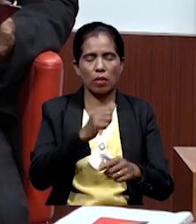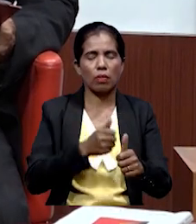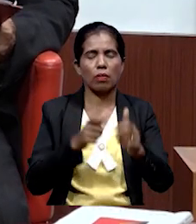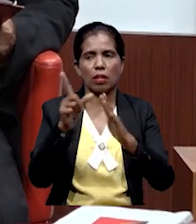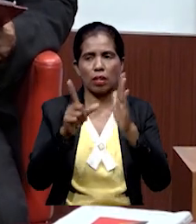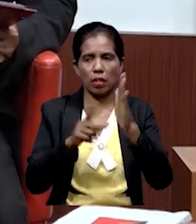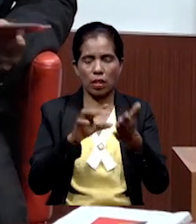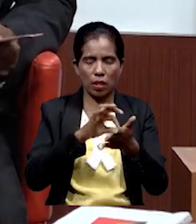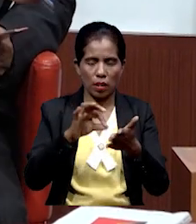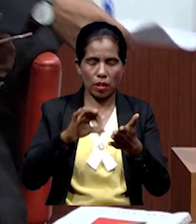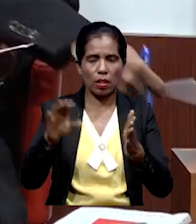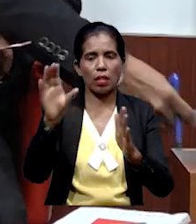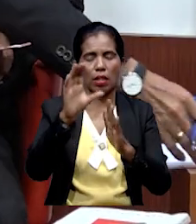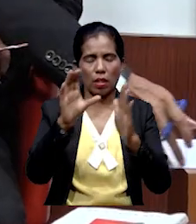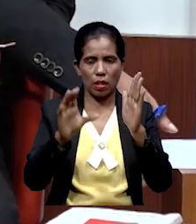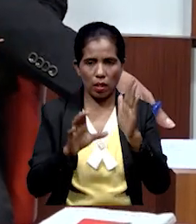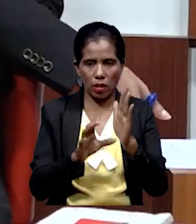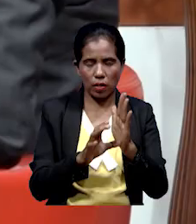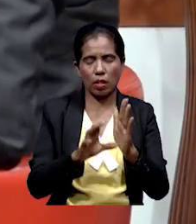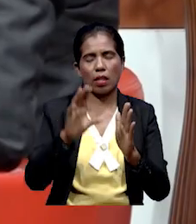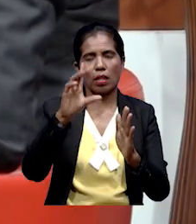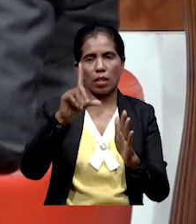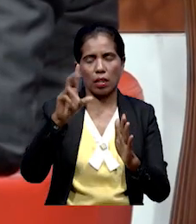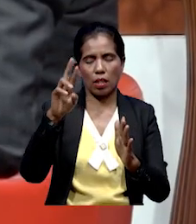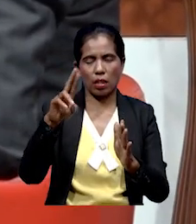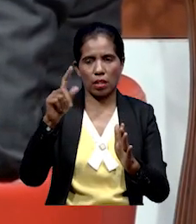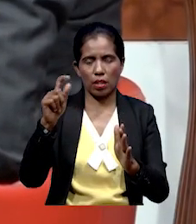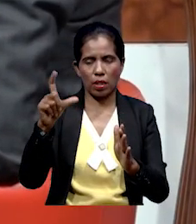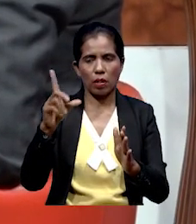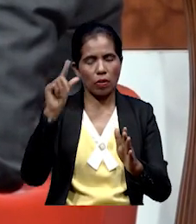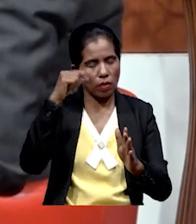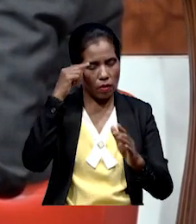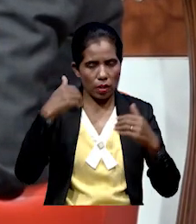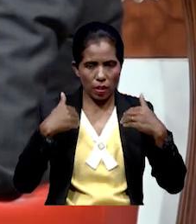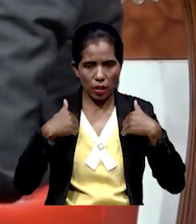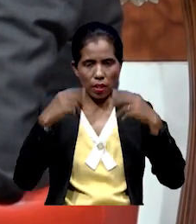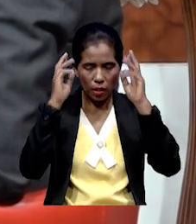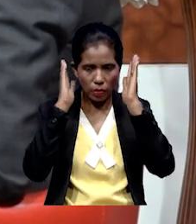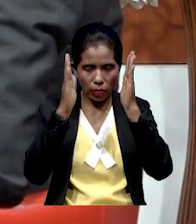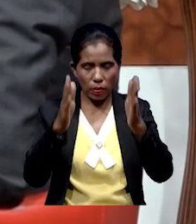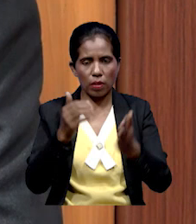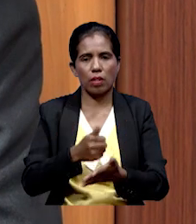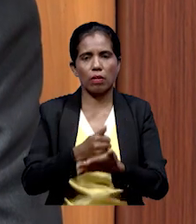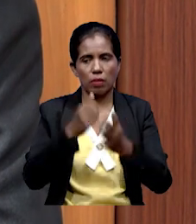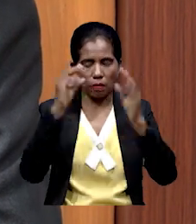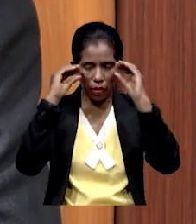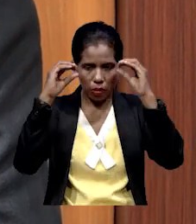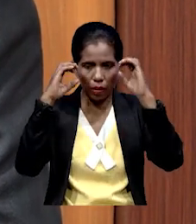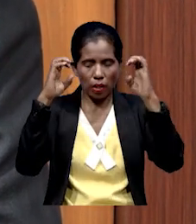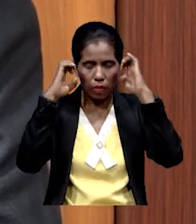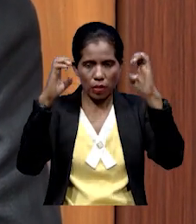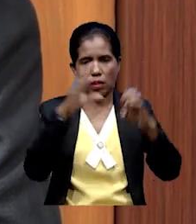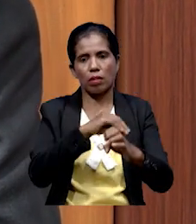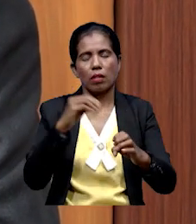nebe aquere que a Constituição gardetele, no governo tem que ir atenção para a educação, no dar prioridade